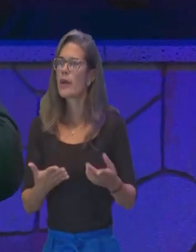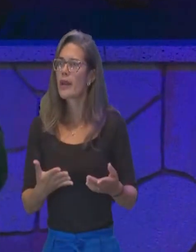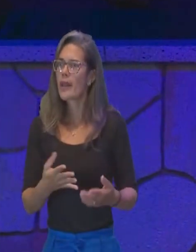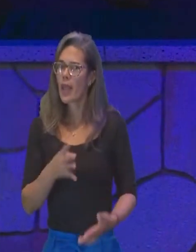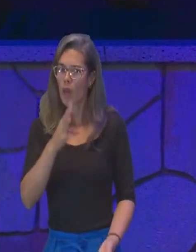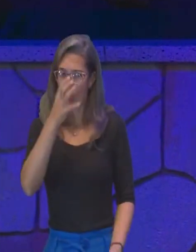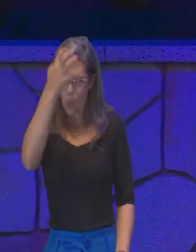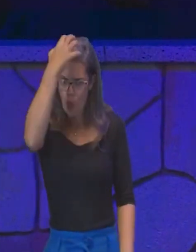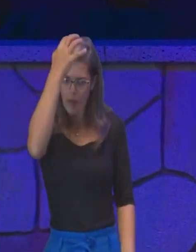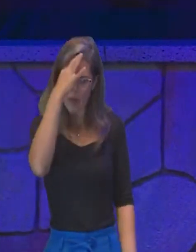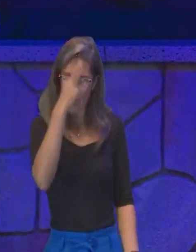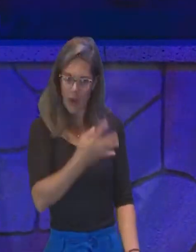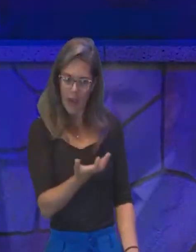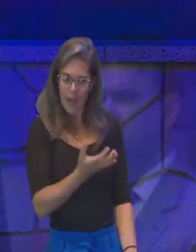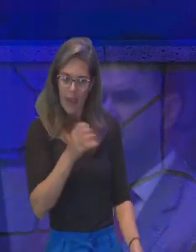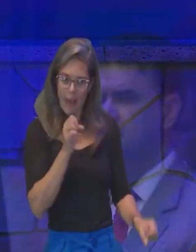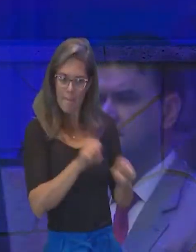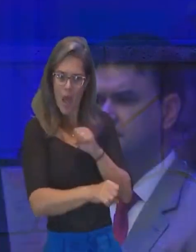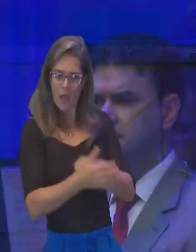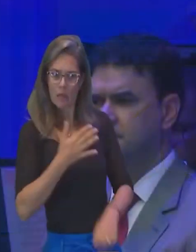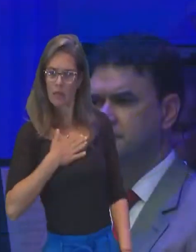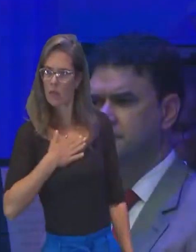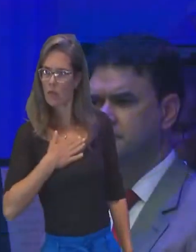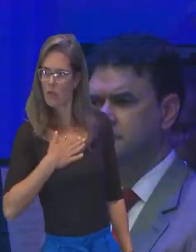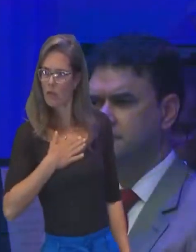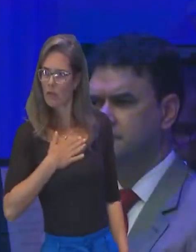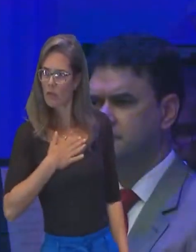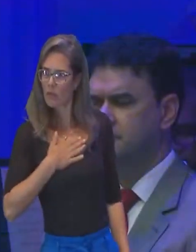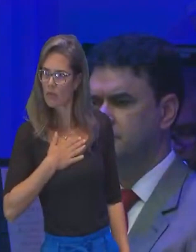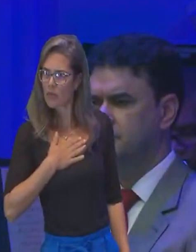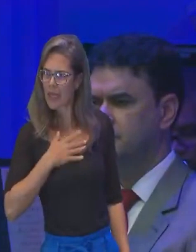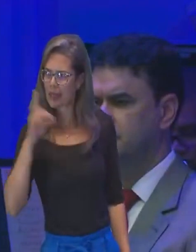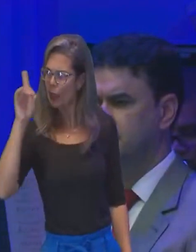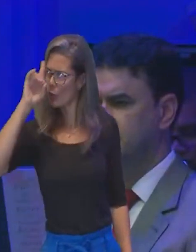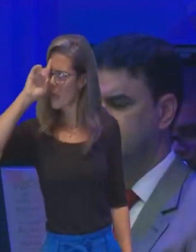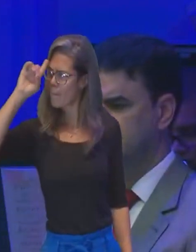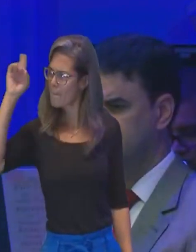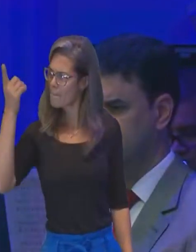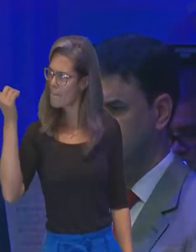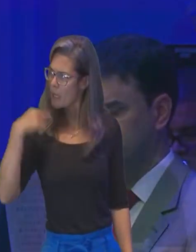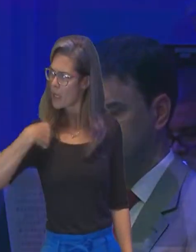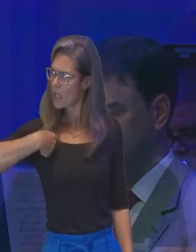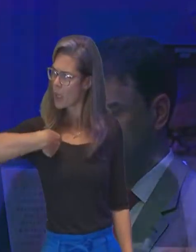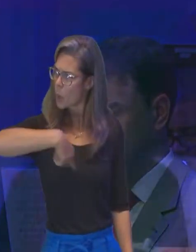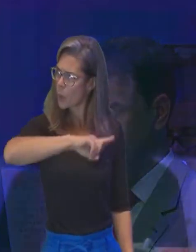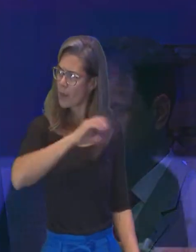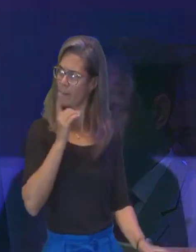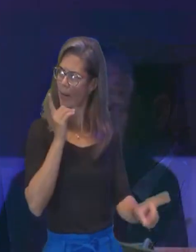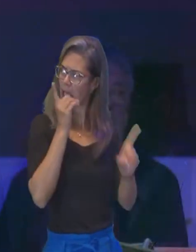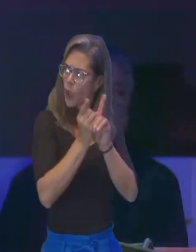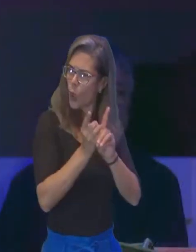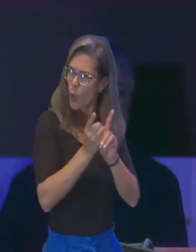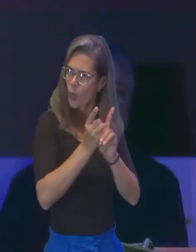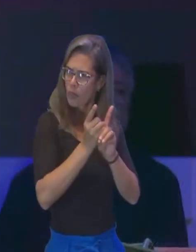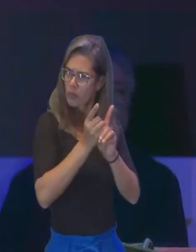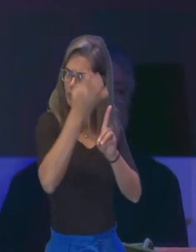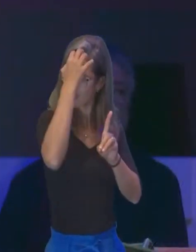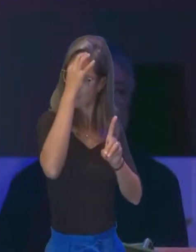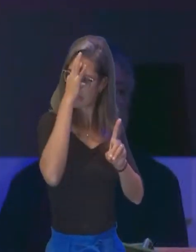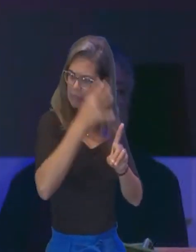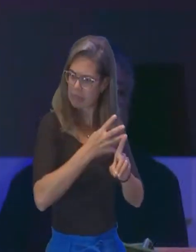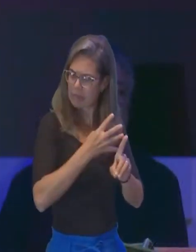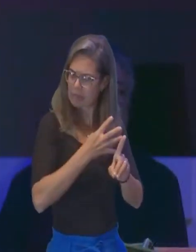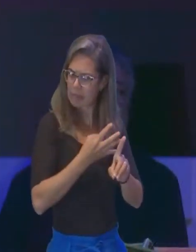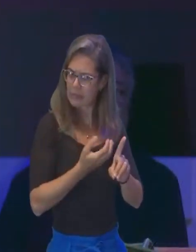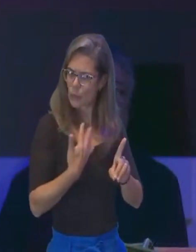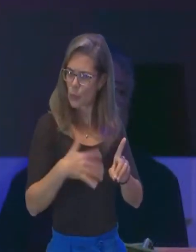quanta pressão. O que será de mim quando eu encontrar com o rei? Ele pode acabar comigo. Mas obedecendo à voz de Deus, Elias